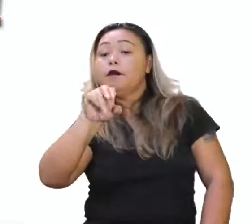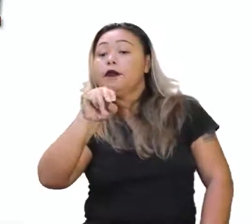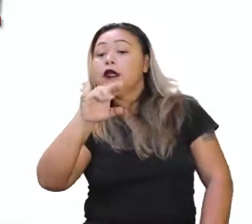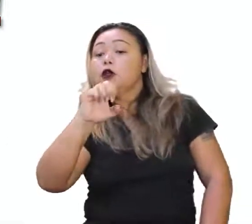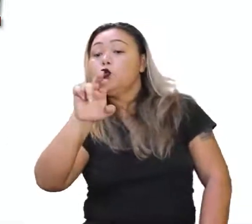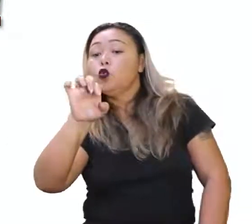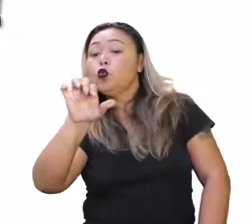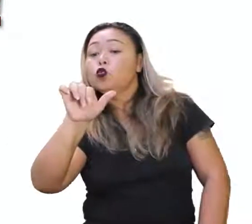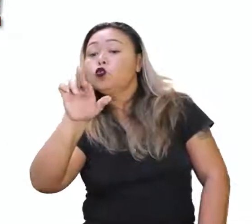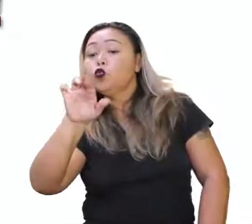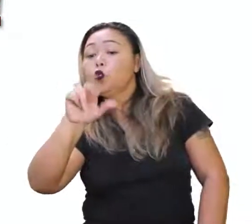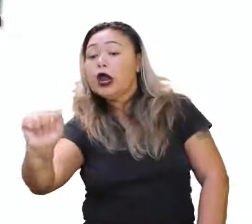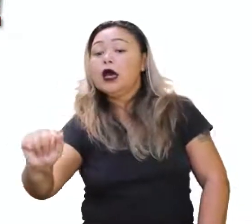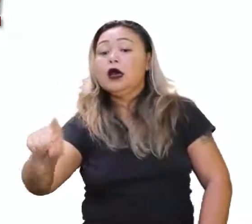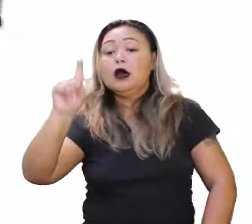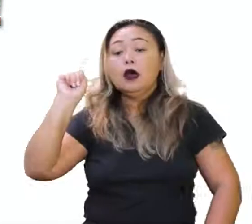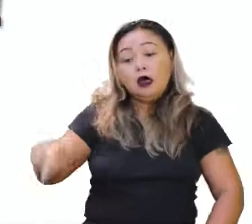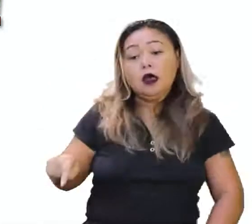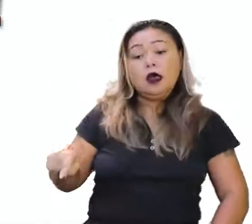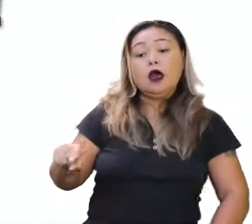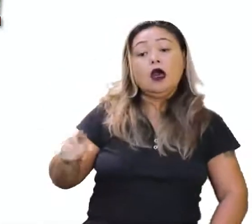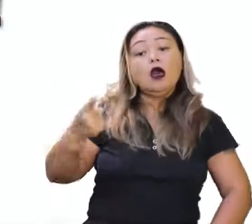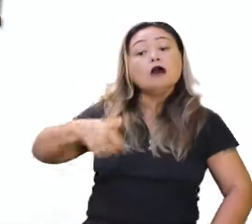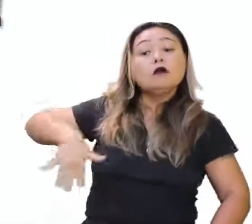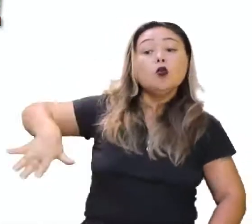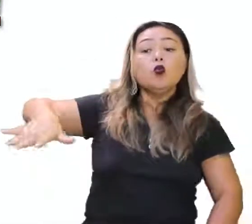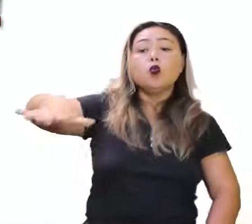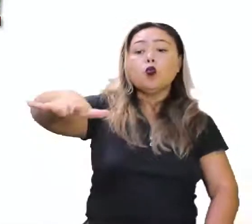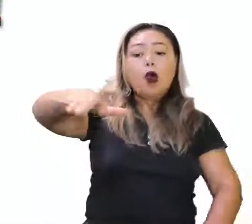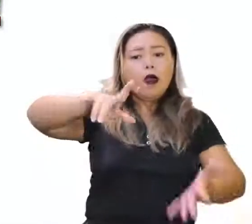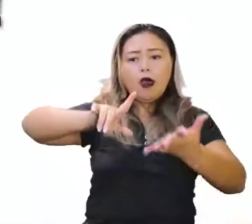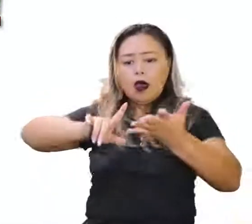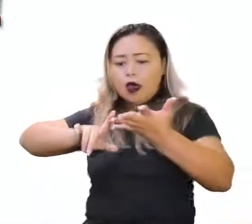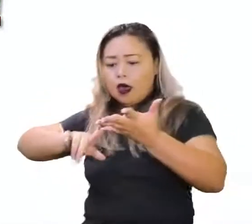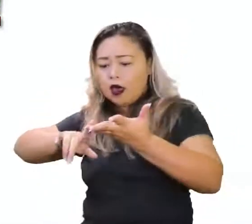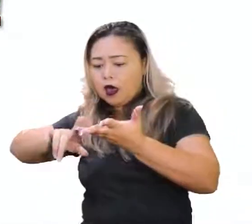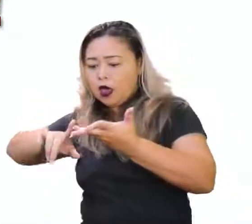caprinocultura. Caprinocultura envolve, então, os